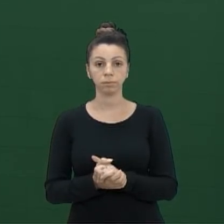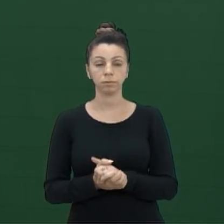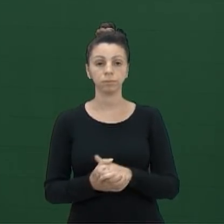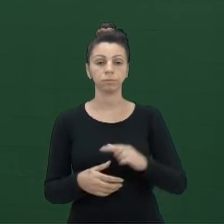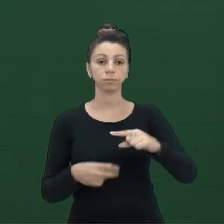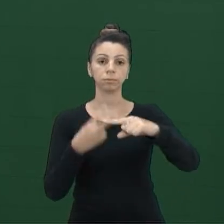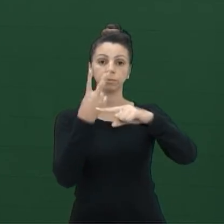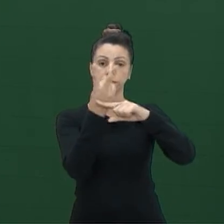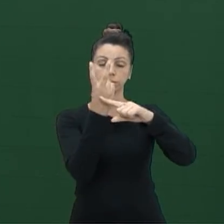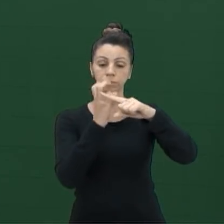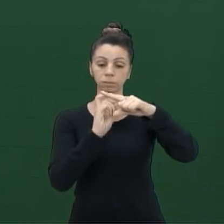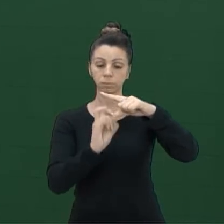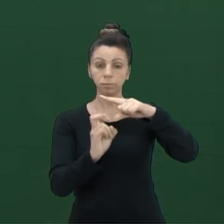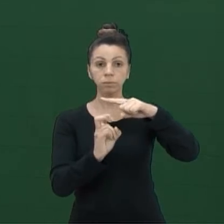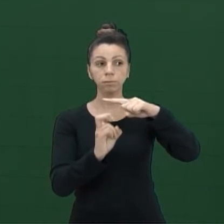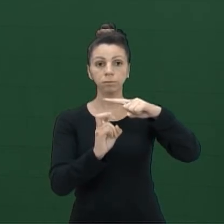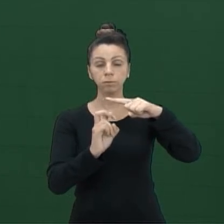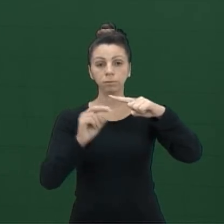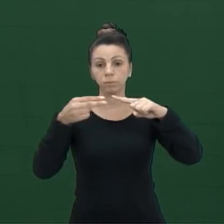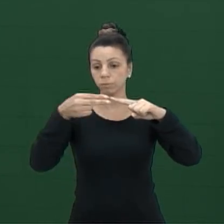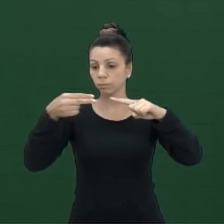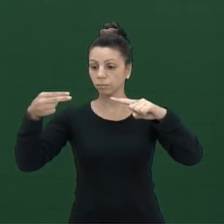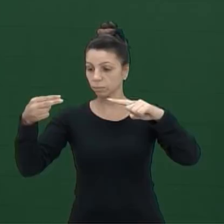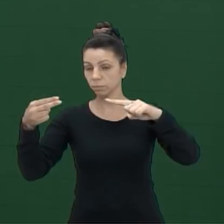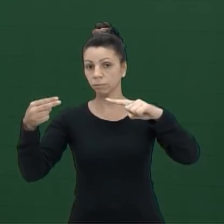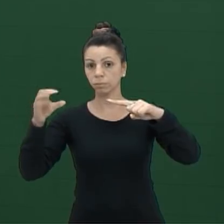na verdade, é equivalente a